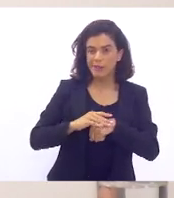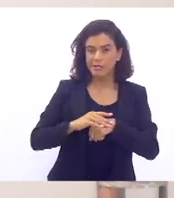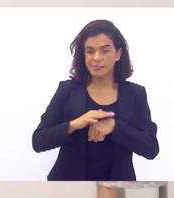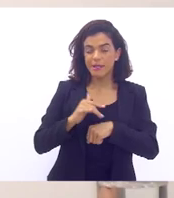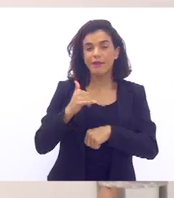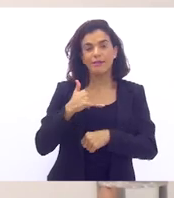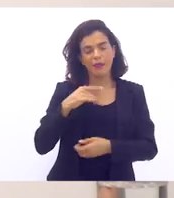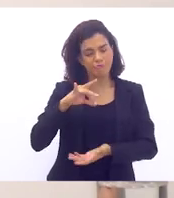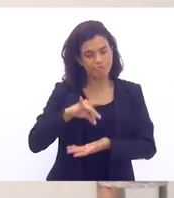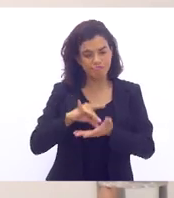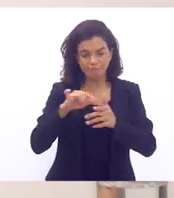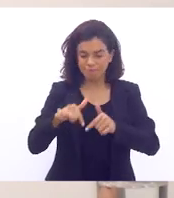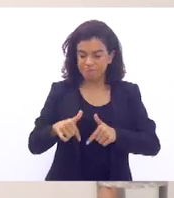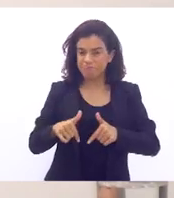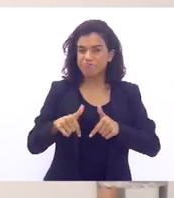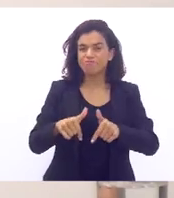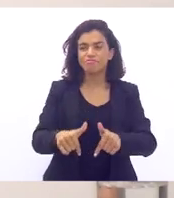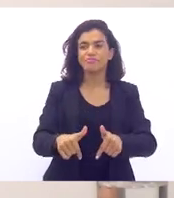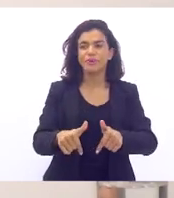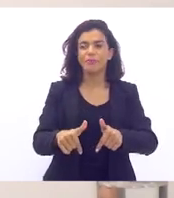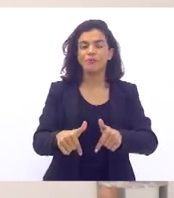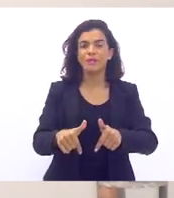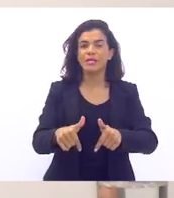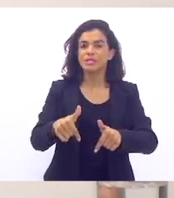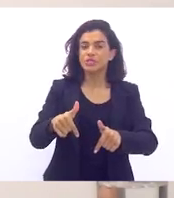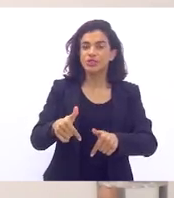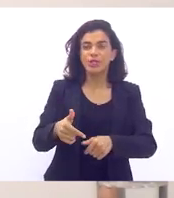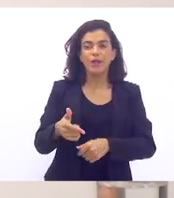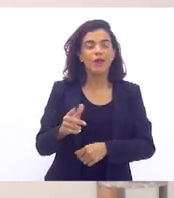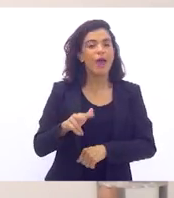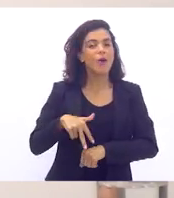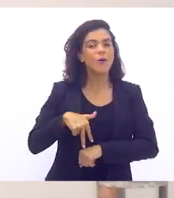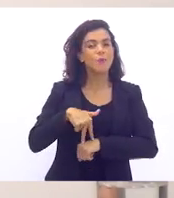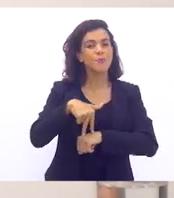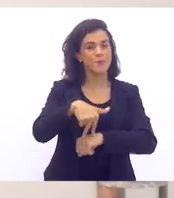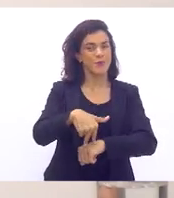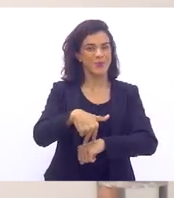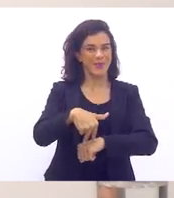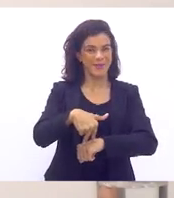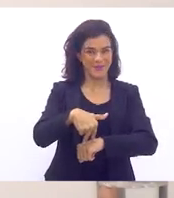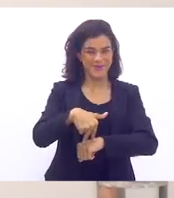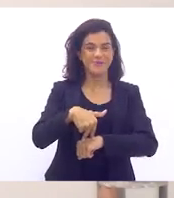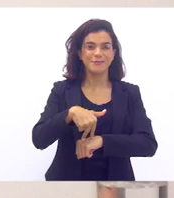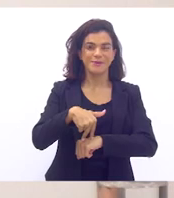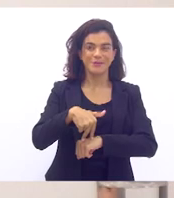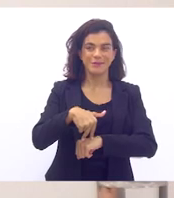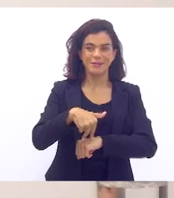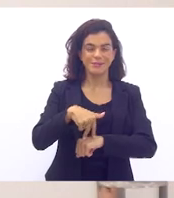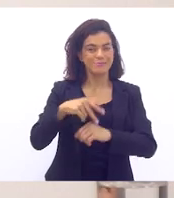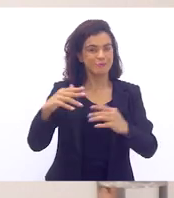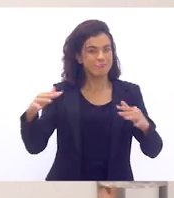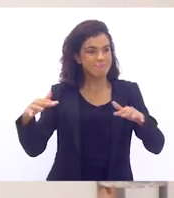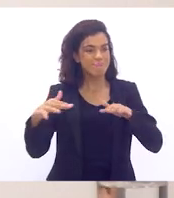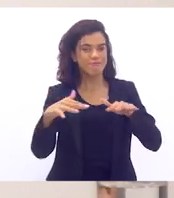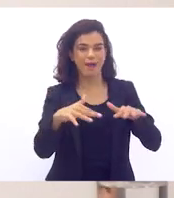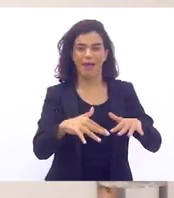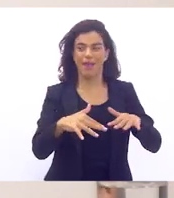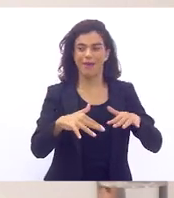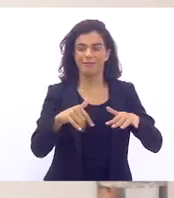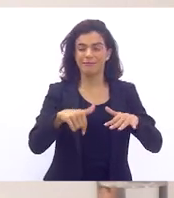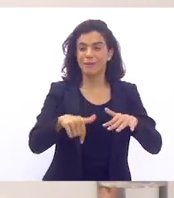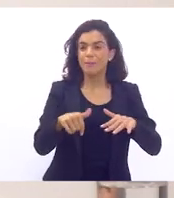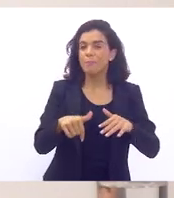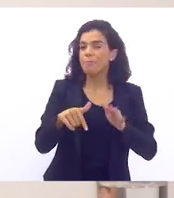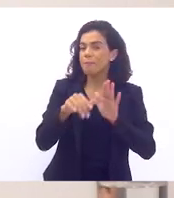efetivamente é trazer de volta o protagonismo nessa para essa casa é discussão dessas